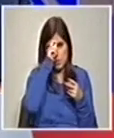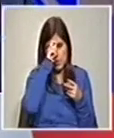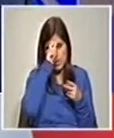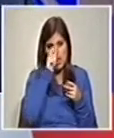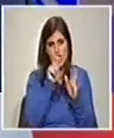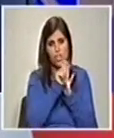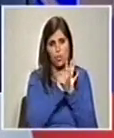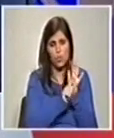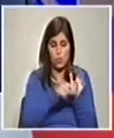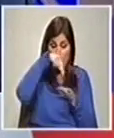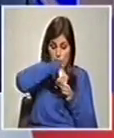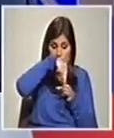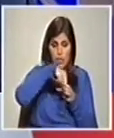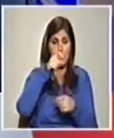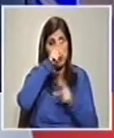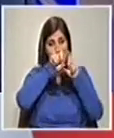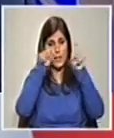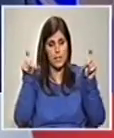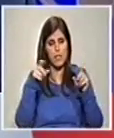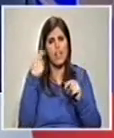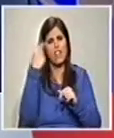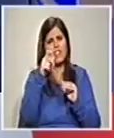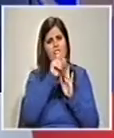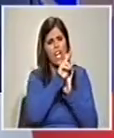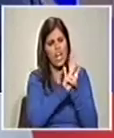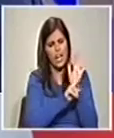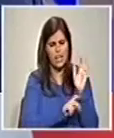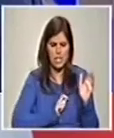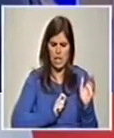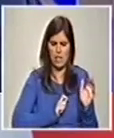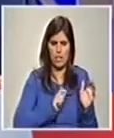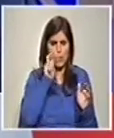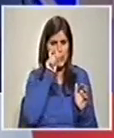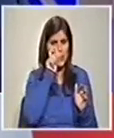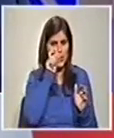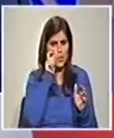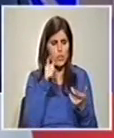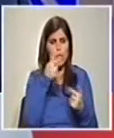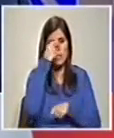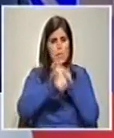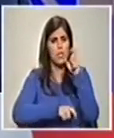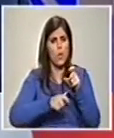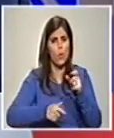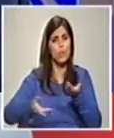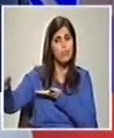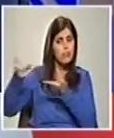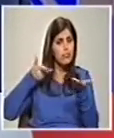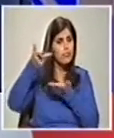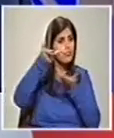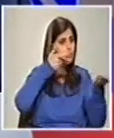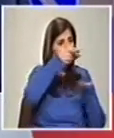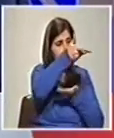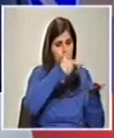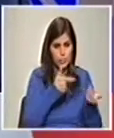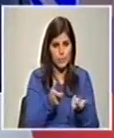interno que tenha um conjunto de regras éticas que protejam aqueles com quem a empresa se relaciona.